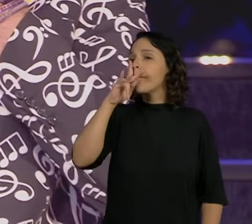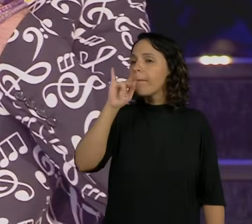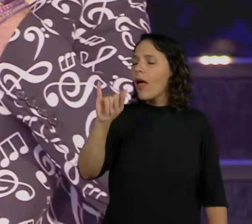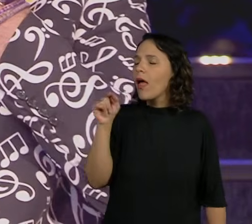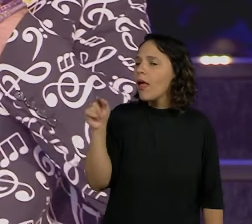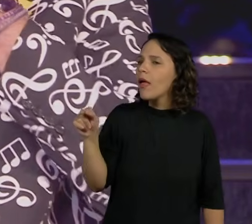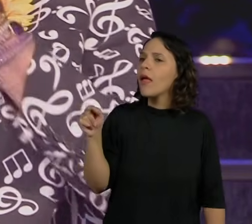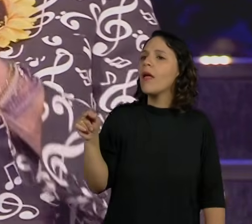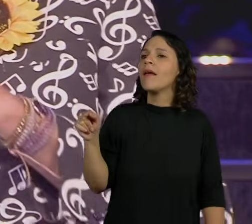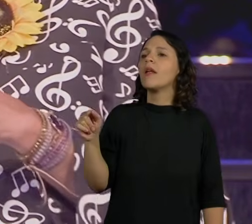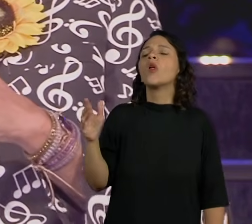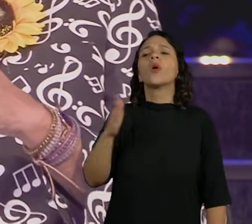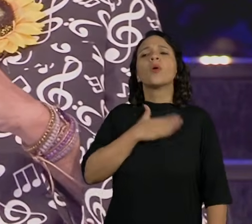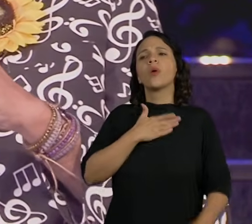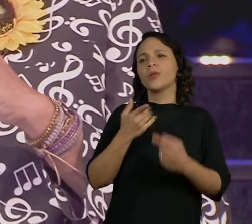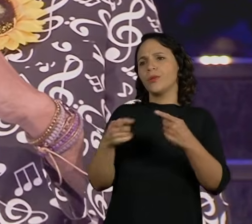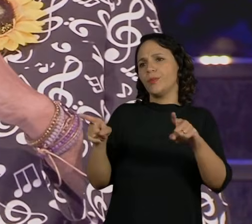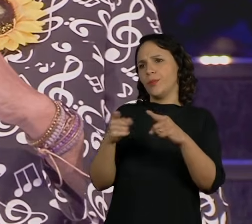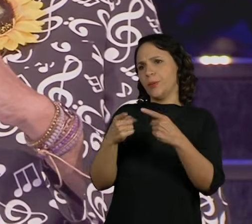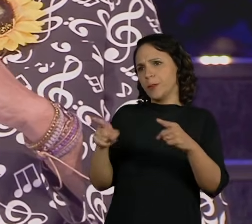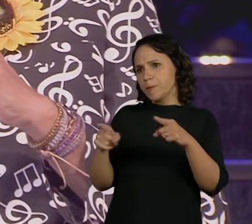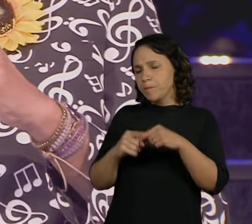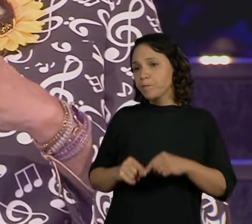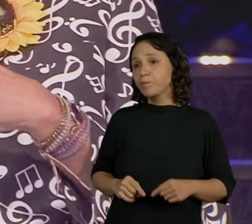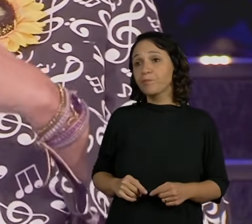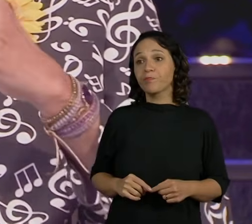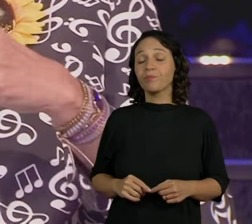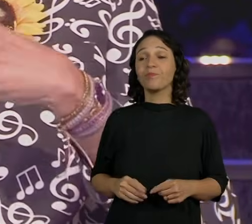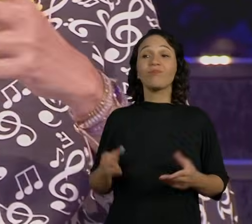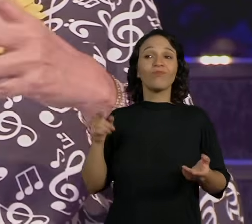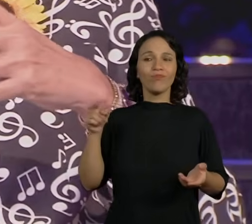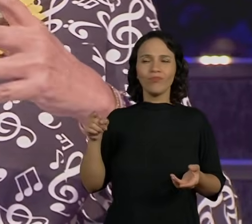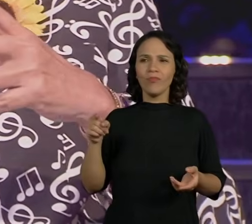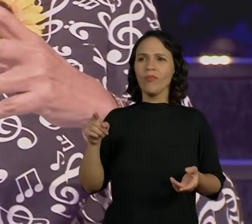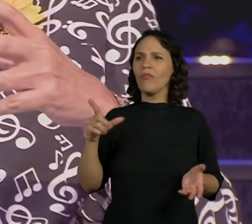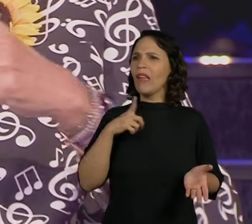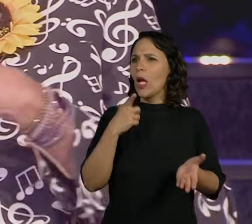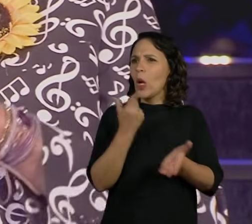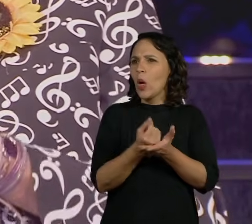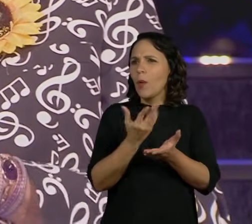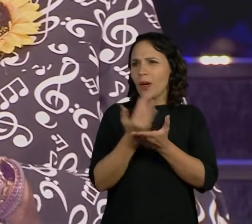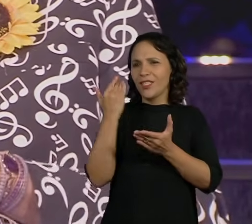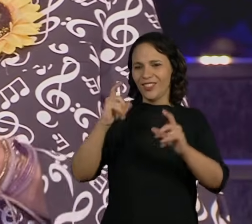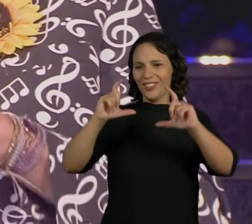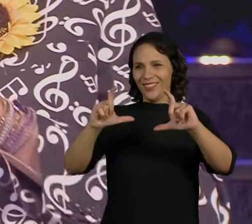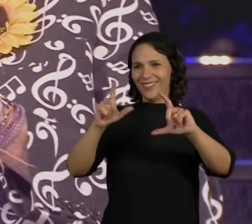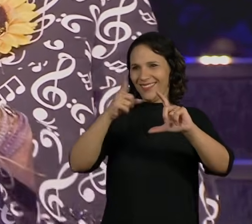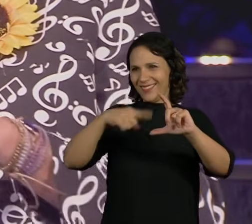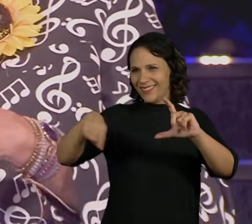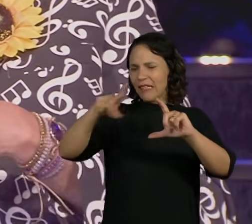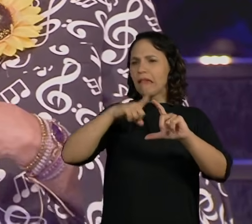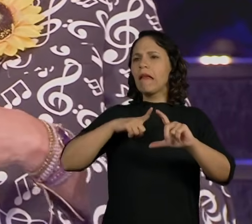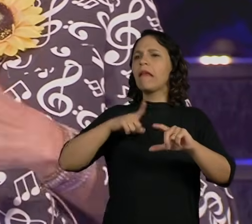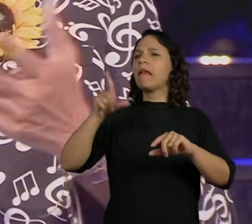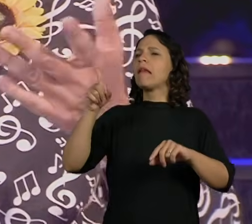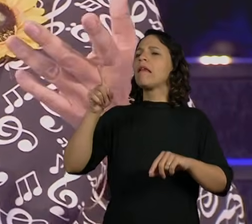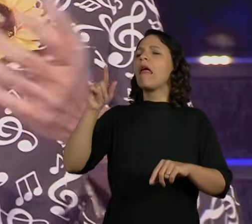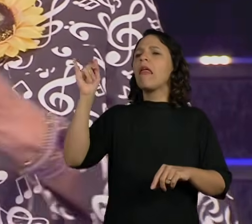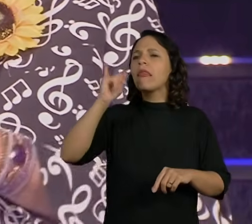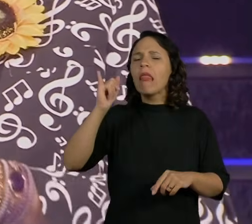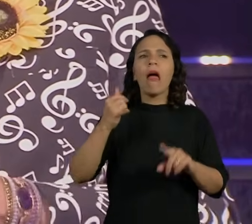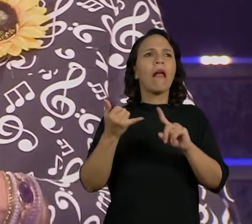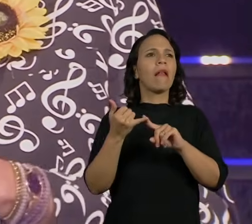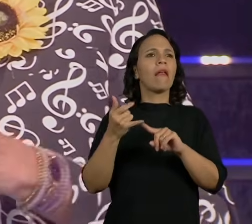que gostava muito de música e comprava muito LP na época, né? Tinha música italiana, tinha